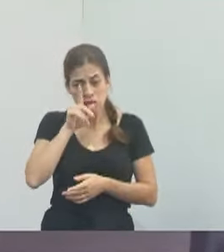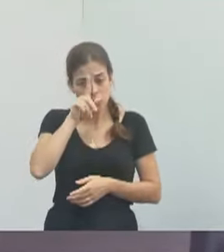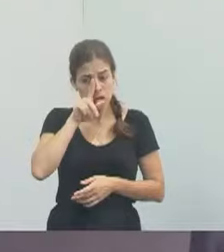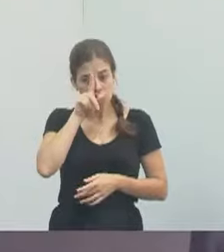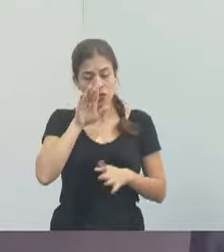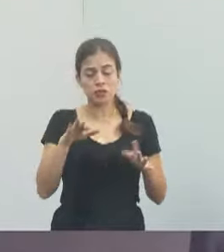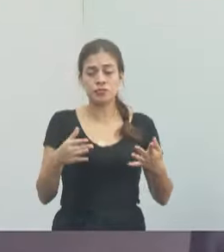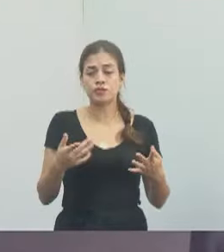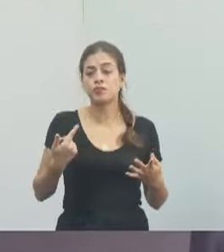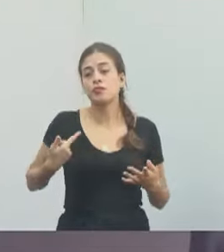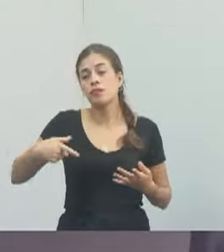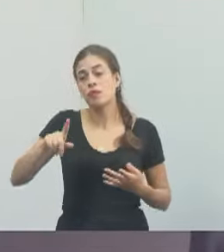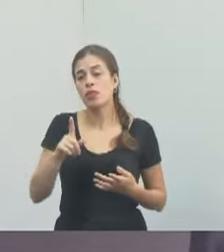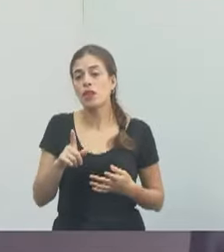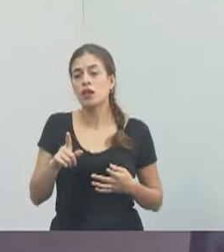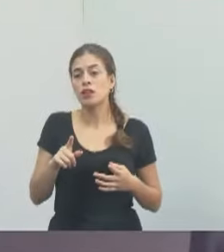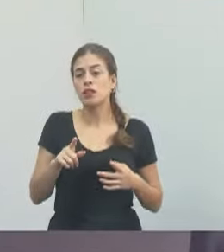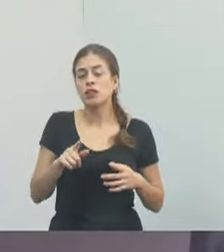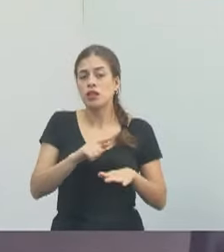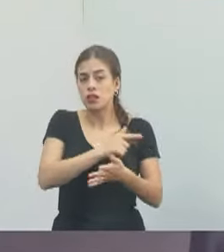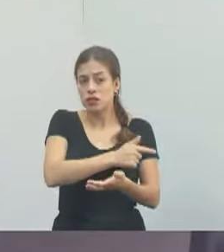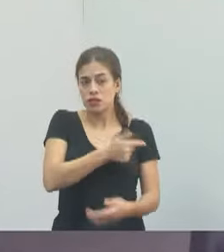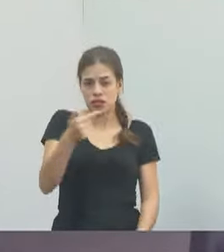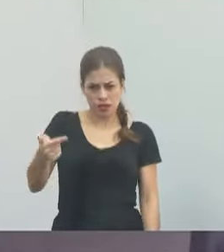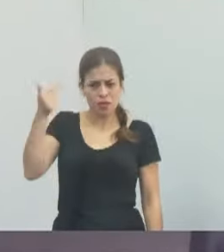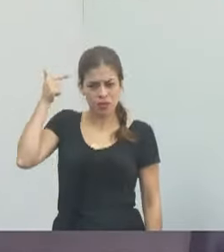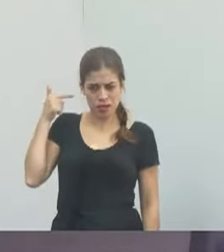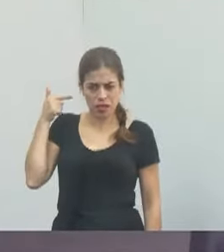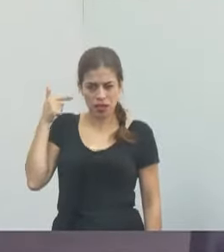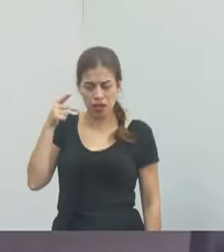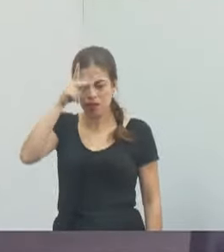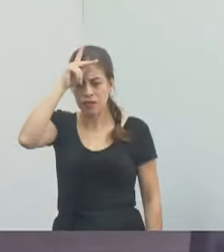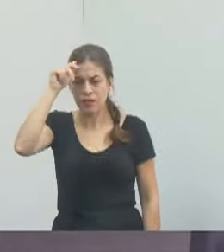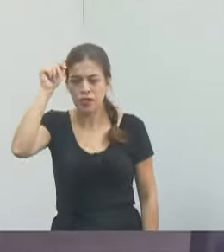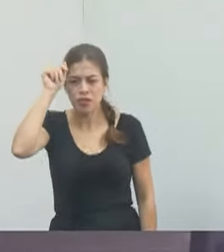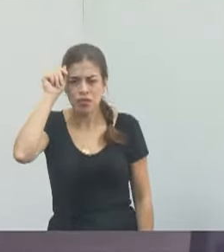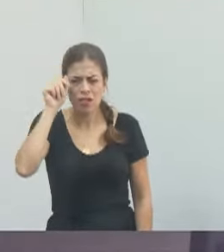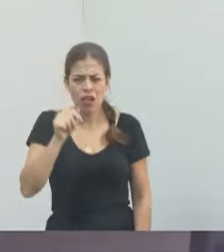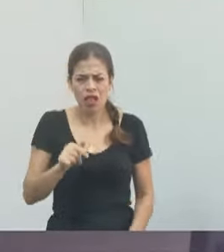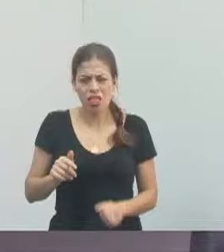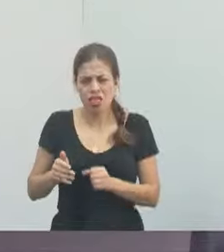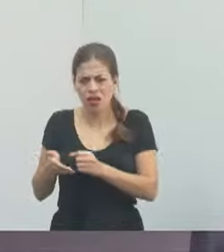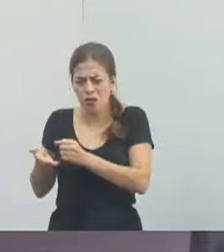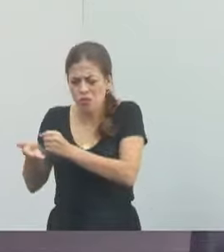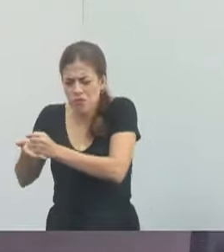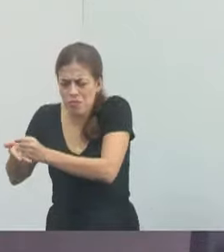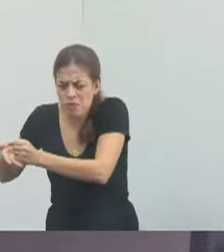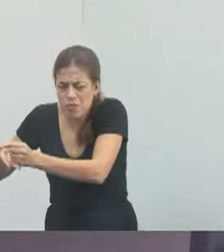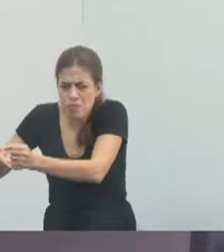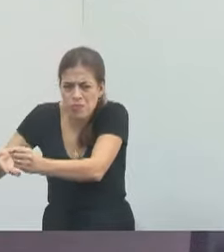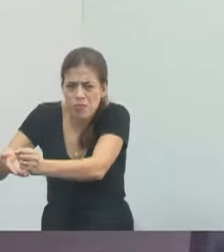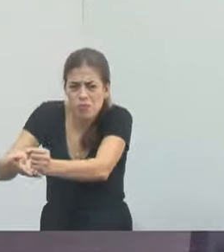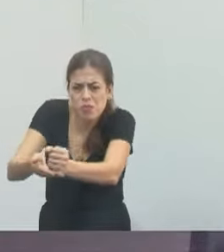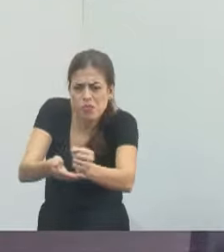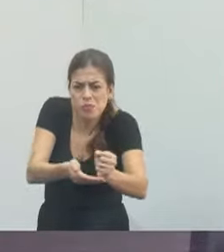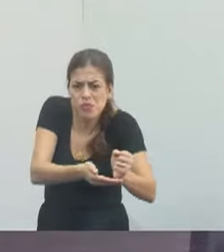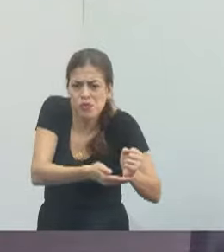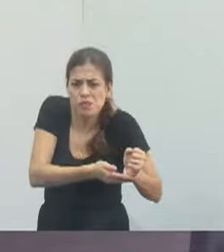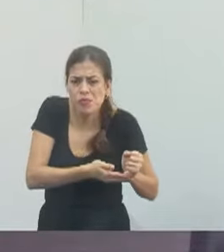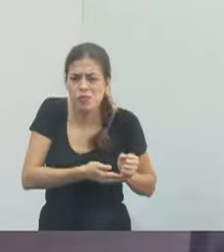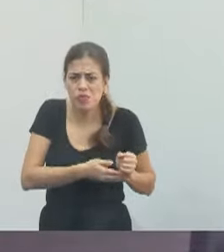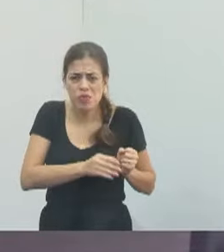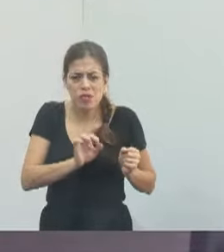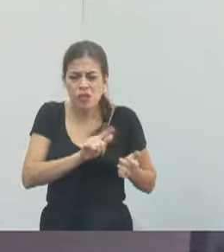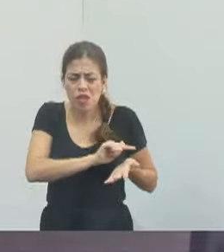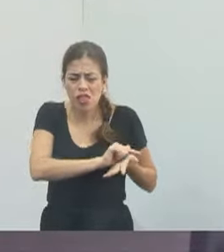passada a prefeitura fez um serviço Meia Boca limpou e as beiradas Como diz lá em Minas né do Piscinão